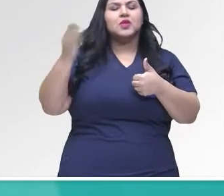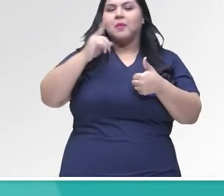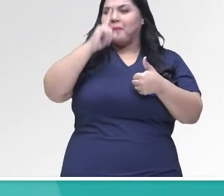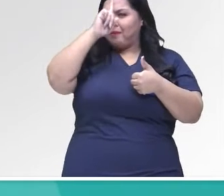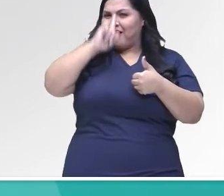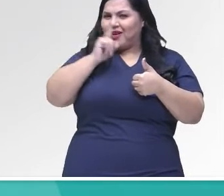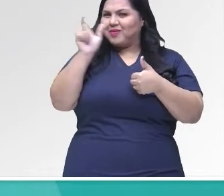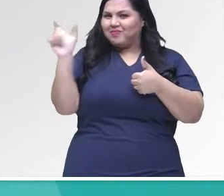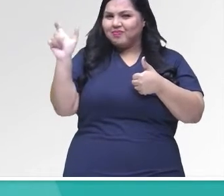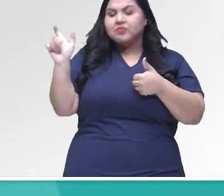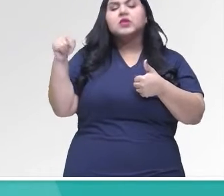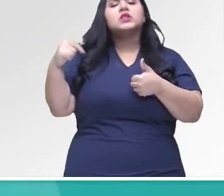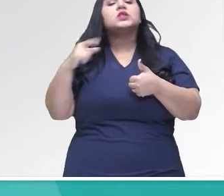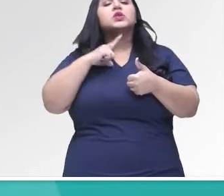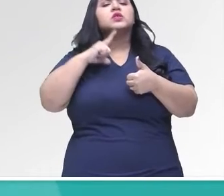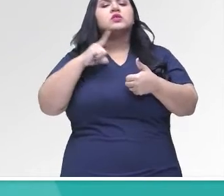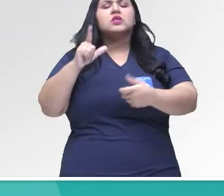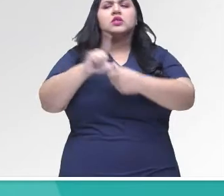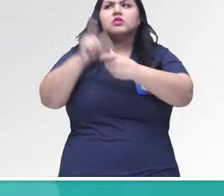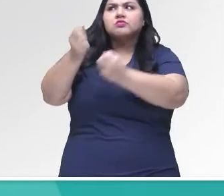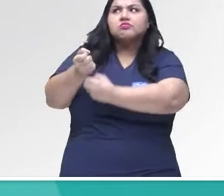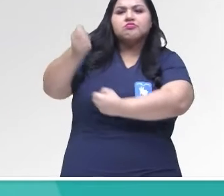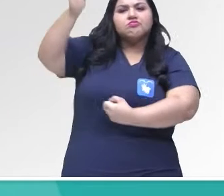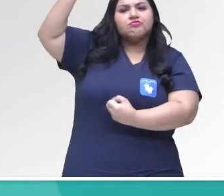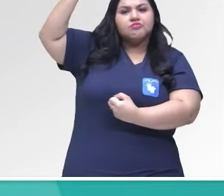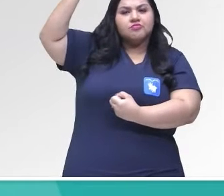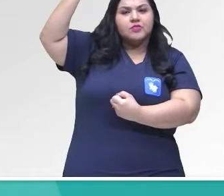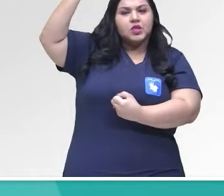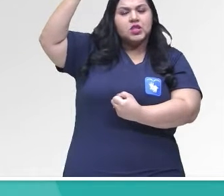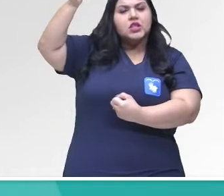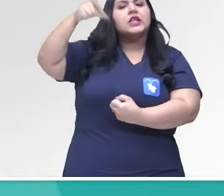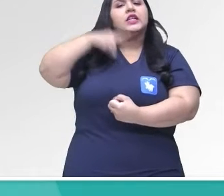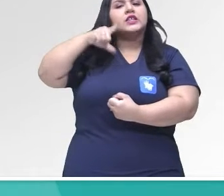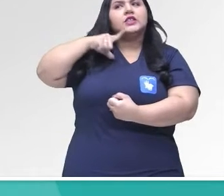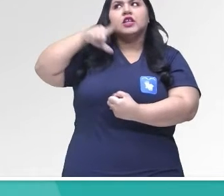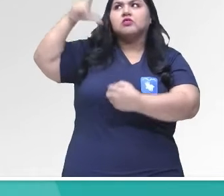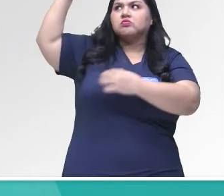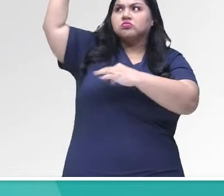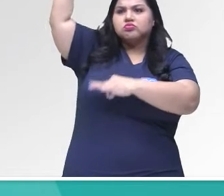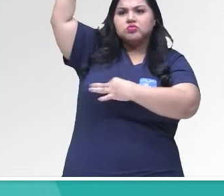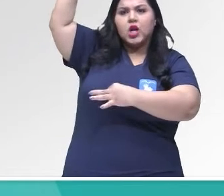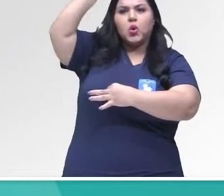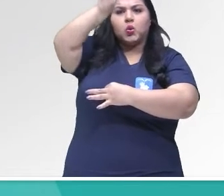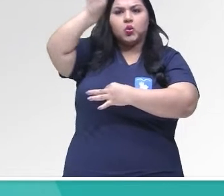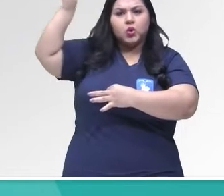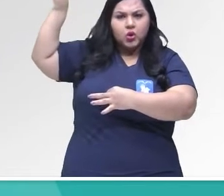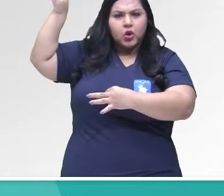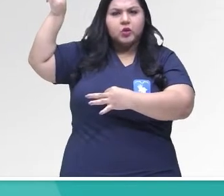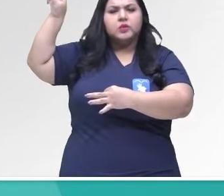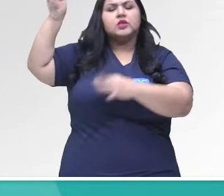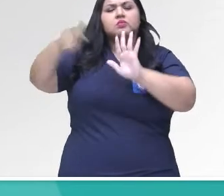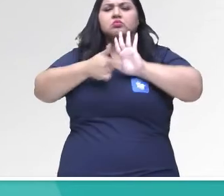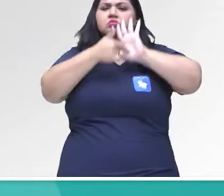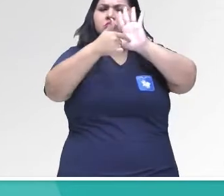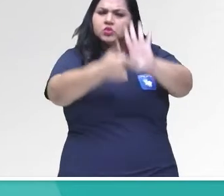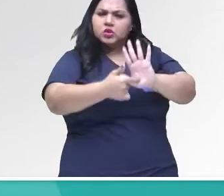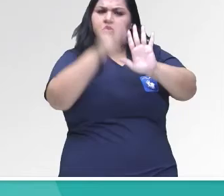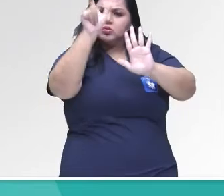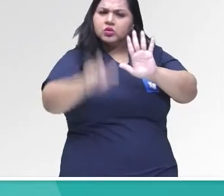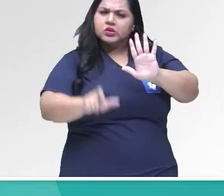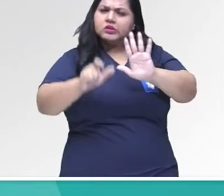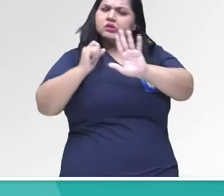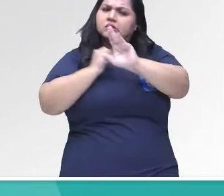o estandarte. Este contém basicamente o nome da agremiação, uma figura que represente o